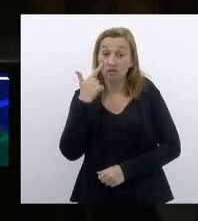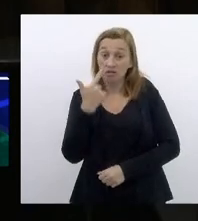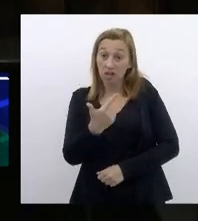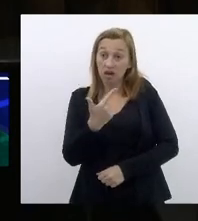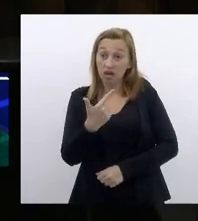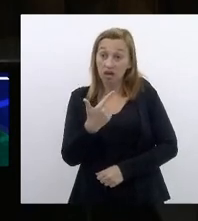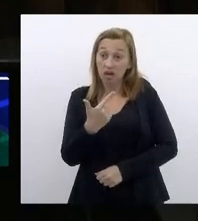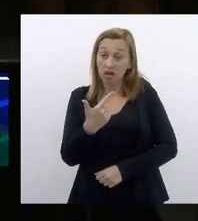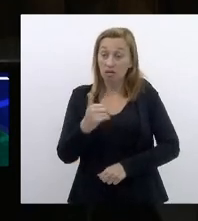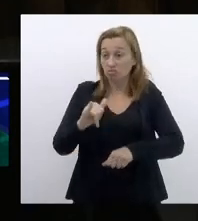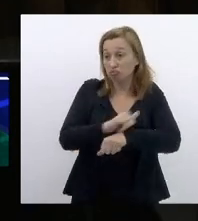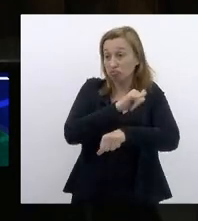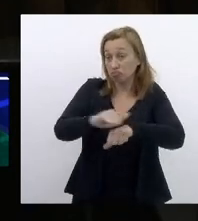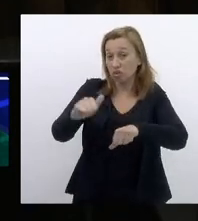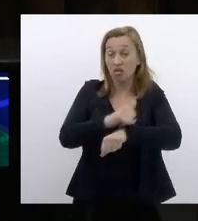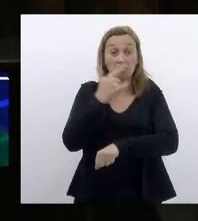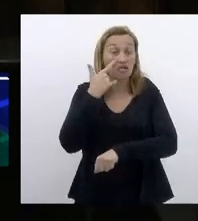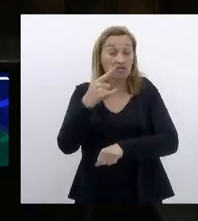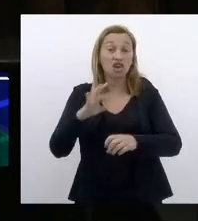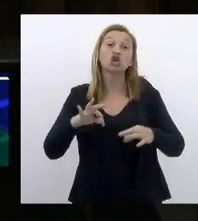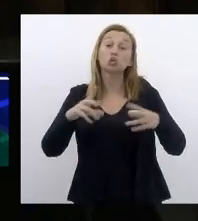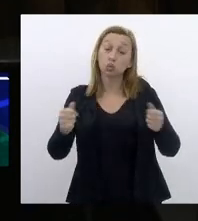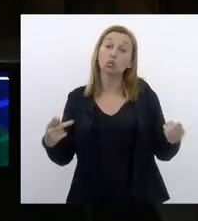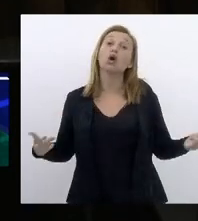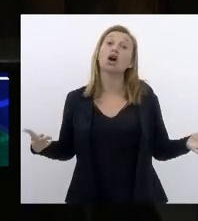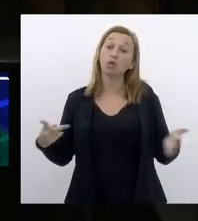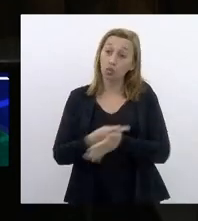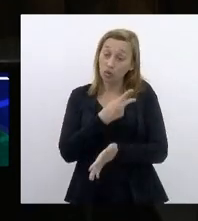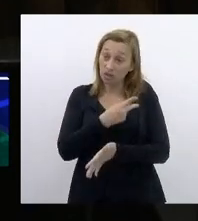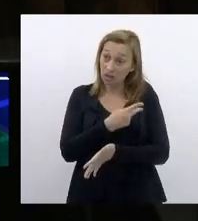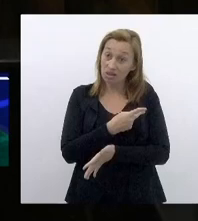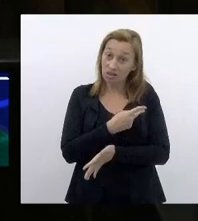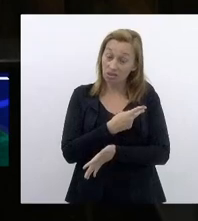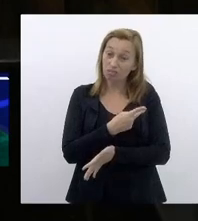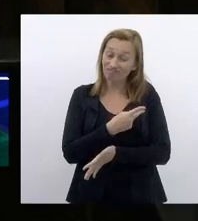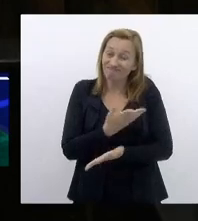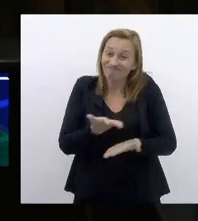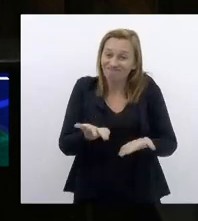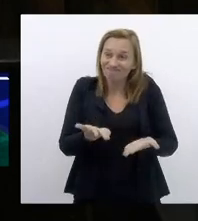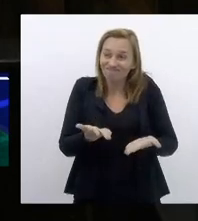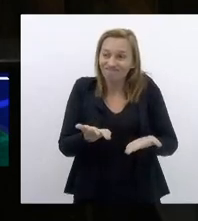que tudo isso aconteceu a rodo.